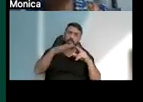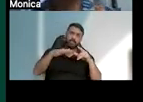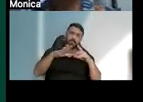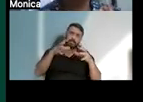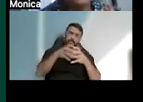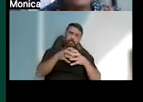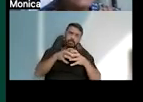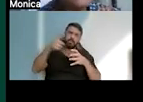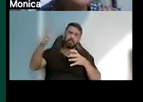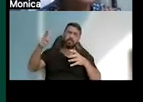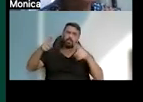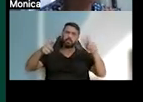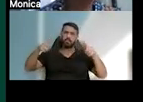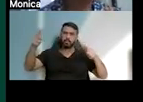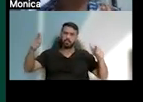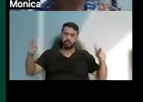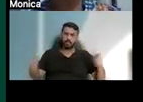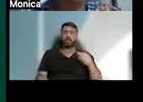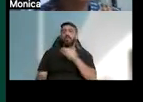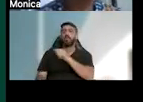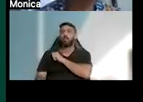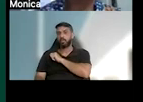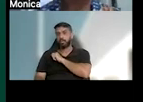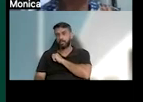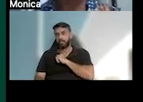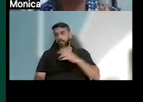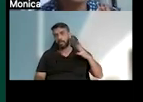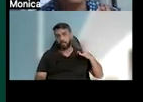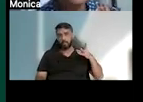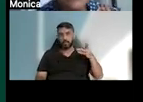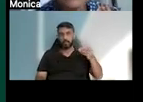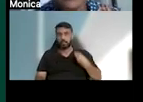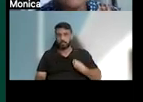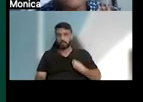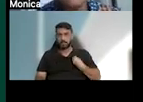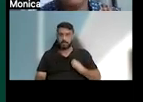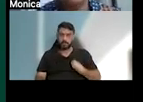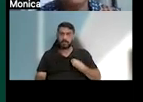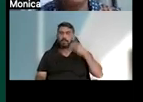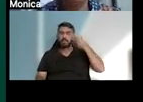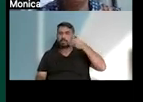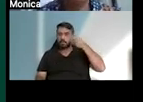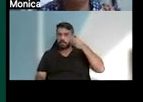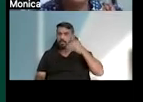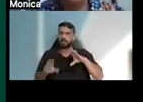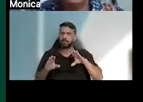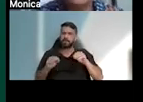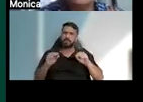outra. Tem outros alunos que querem fazer parte de todas as áreas para experimentar